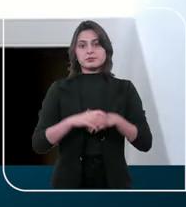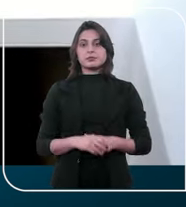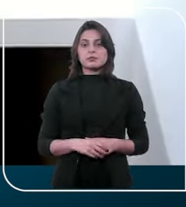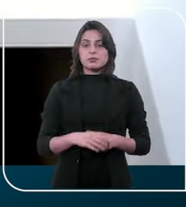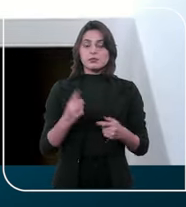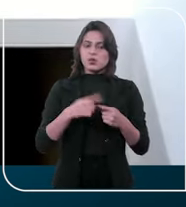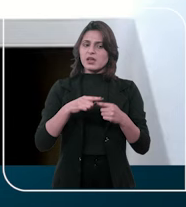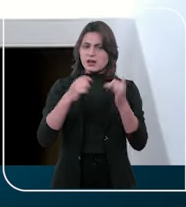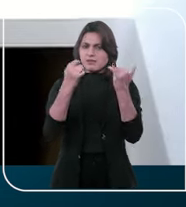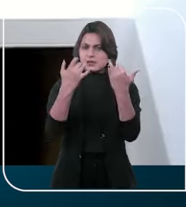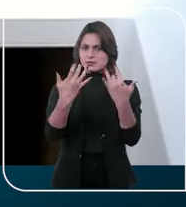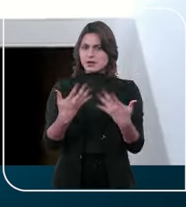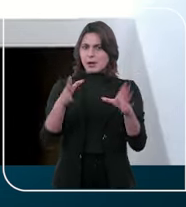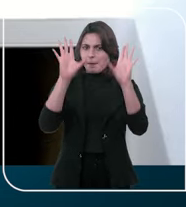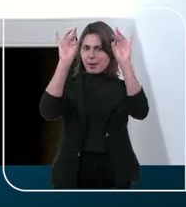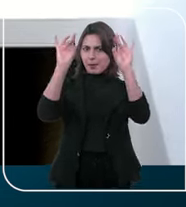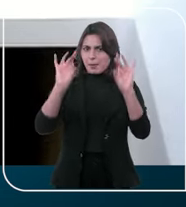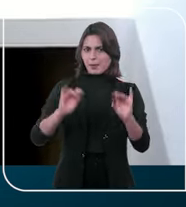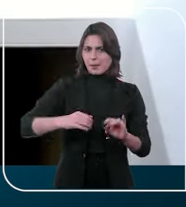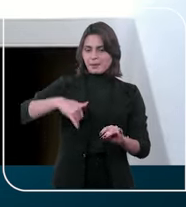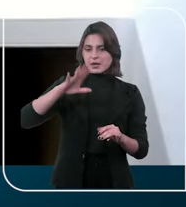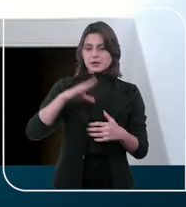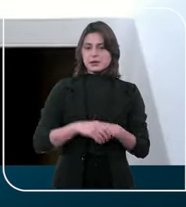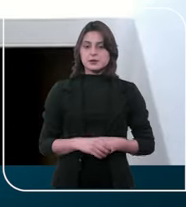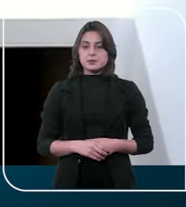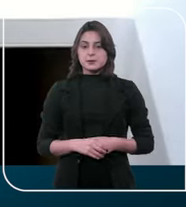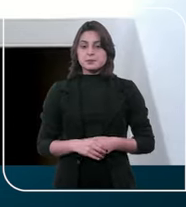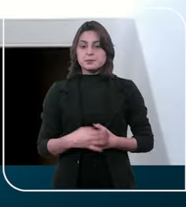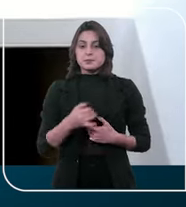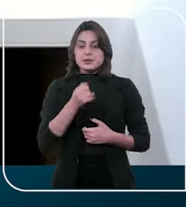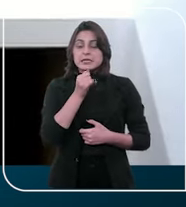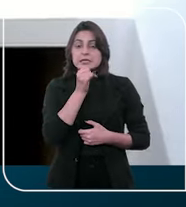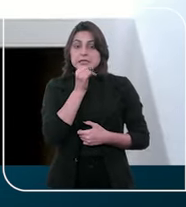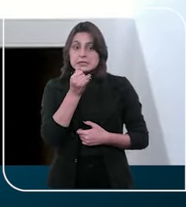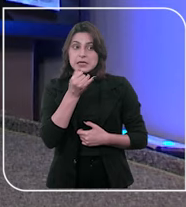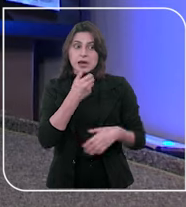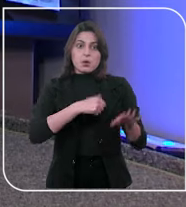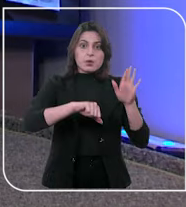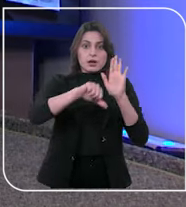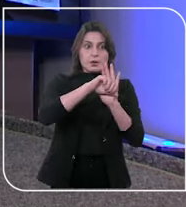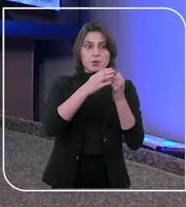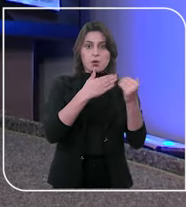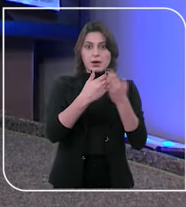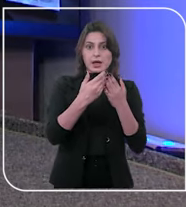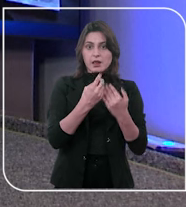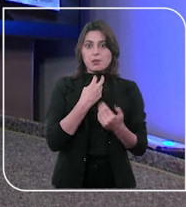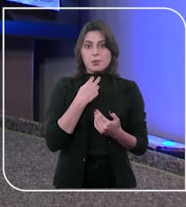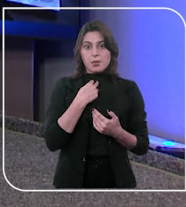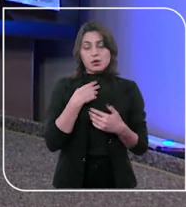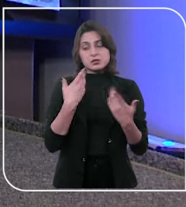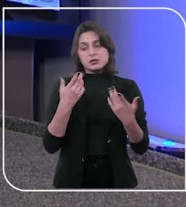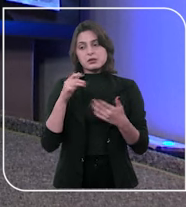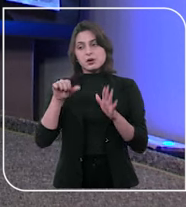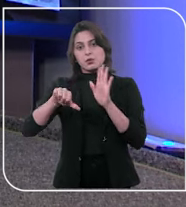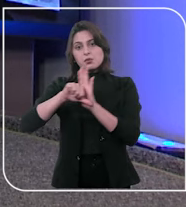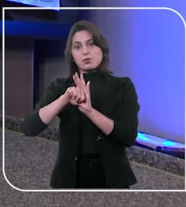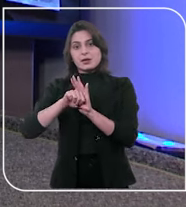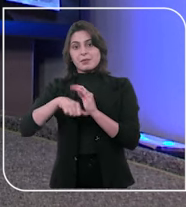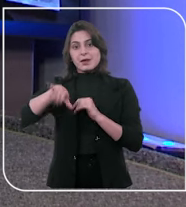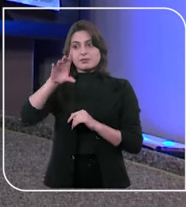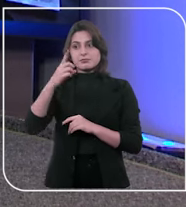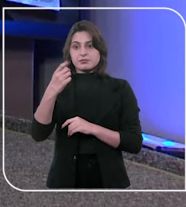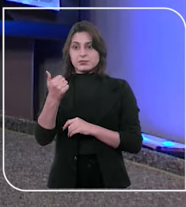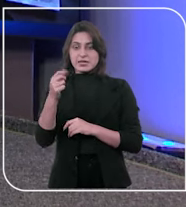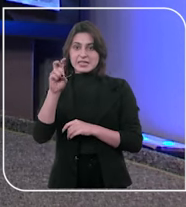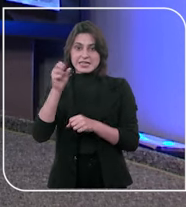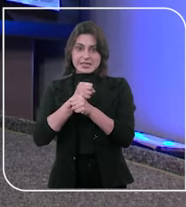crime, eu não posso também para crimes cuja pena seja acima de 15 anos. Não é que a gente esteja vivenciando, professor Rodrigo,